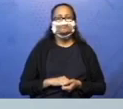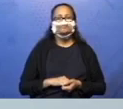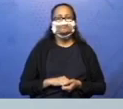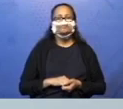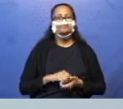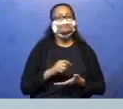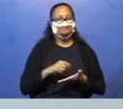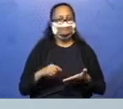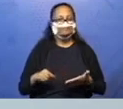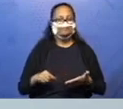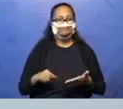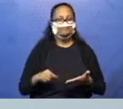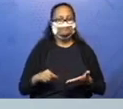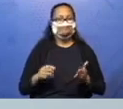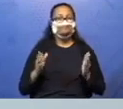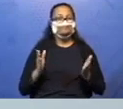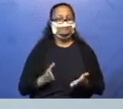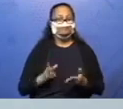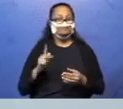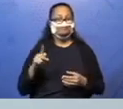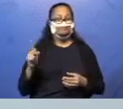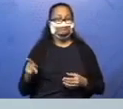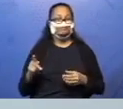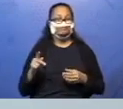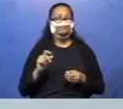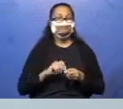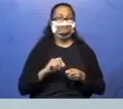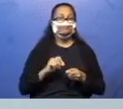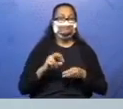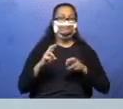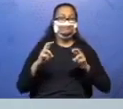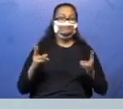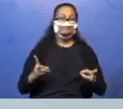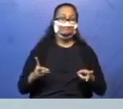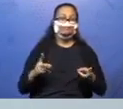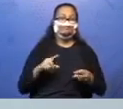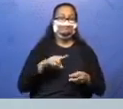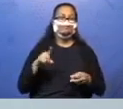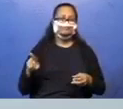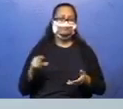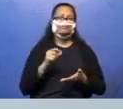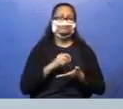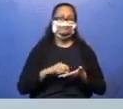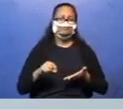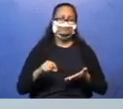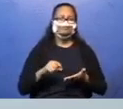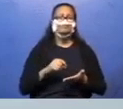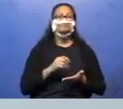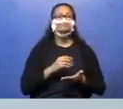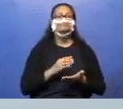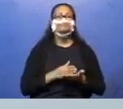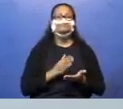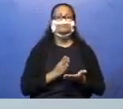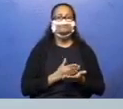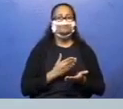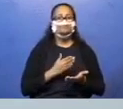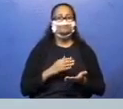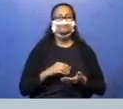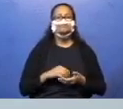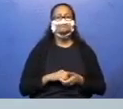Escreveram? Hoje eu vou fazer diferente, eu já vou direto aqui e você corrige aí no seu caderno.